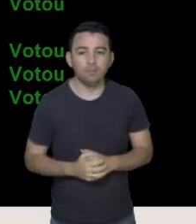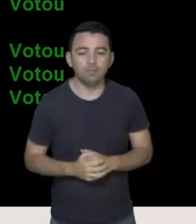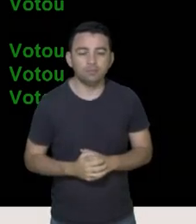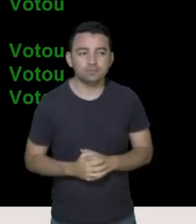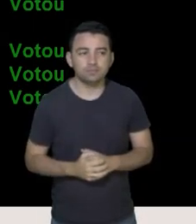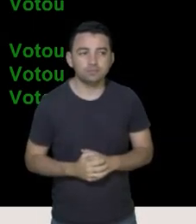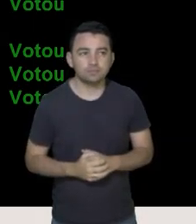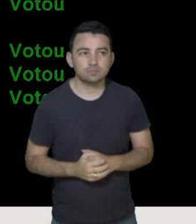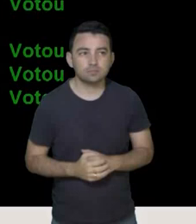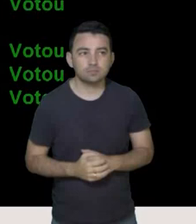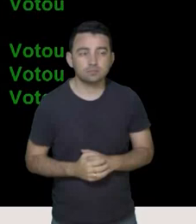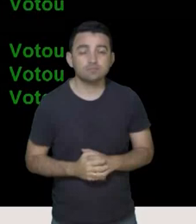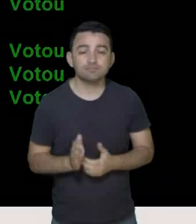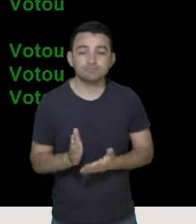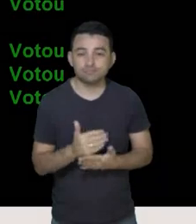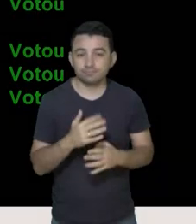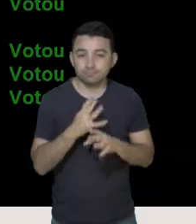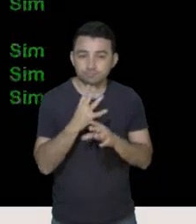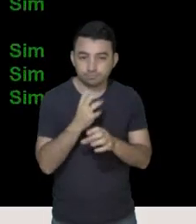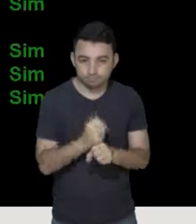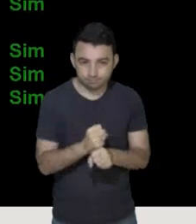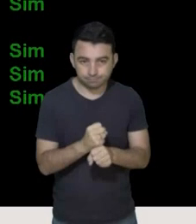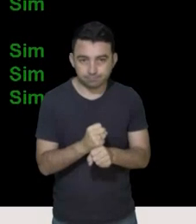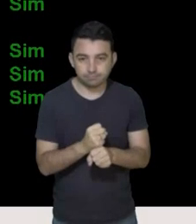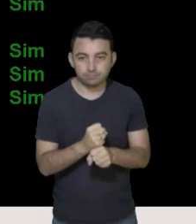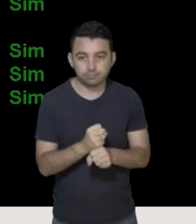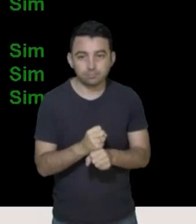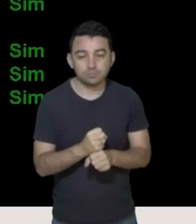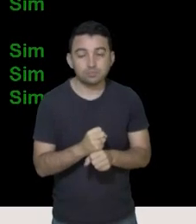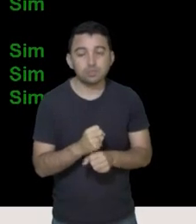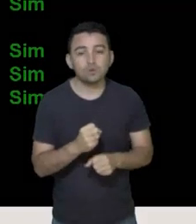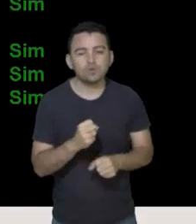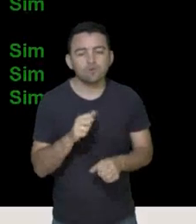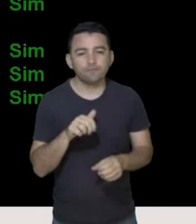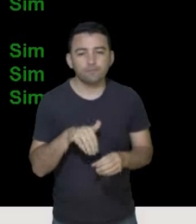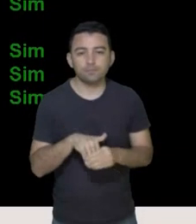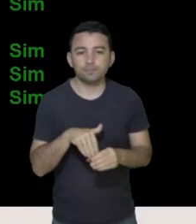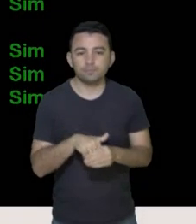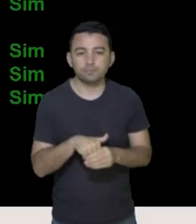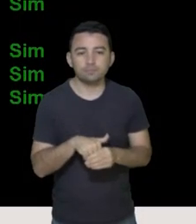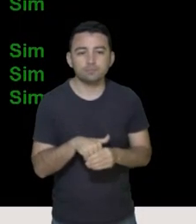de voto, colhemos o resultado. Votado.